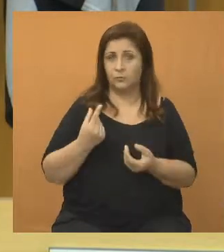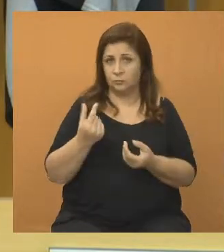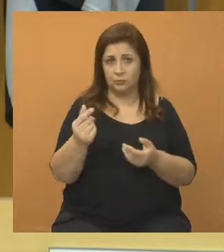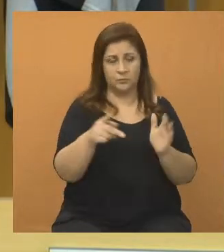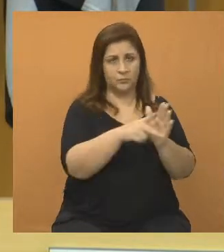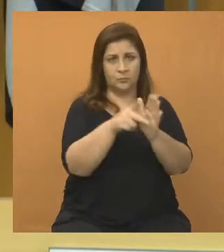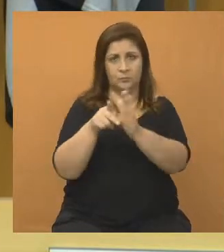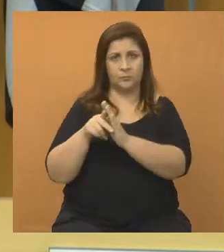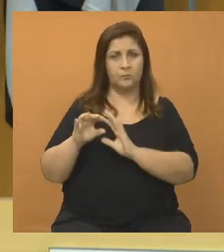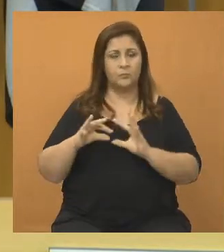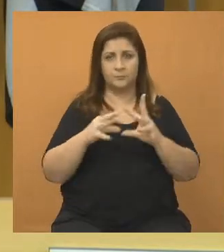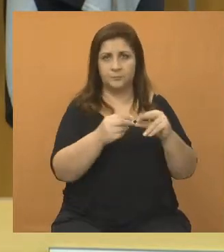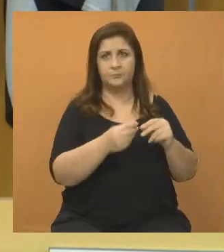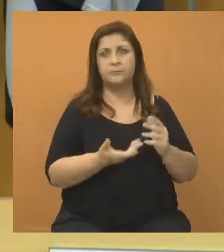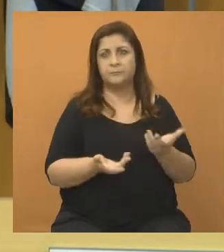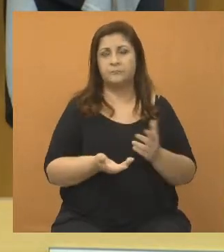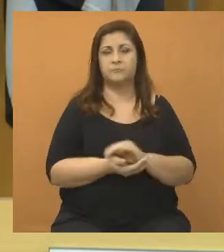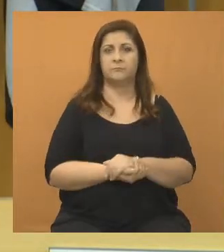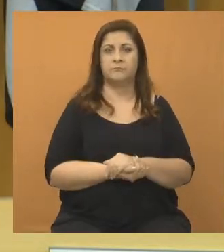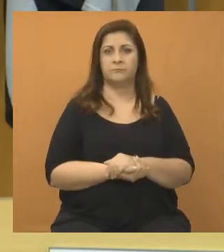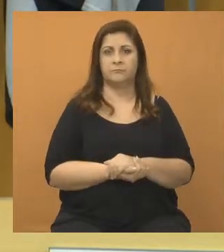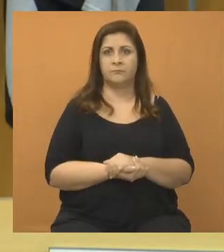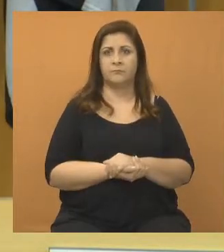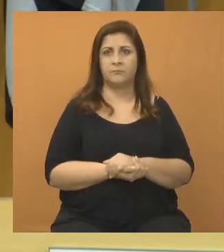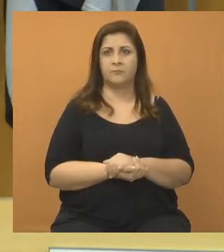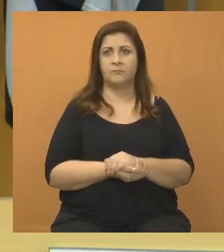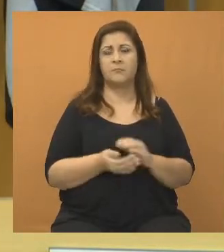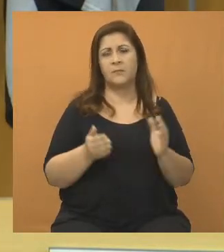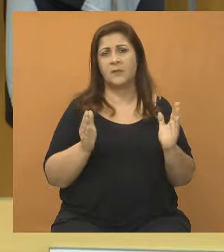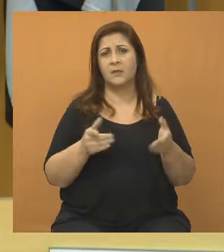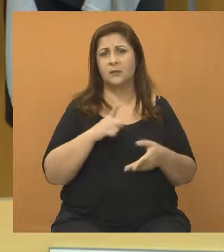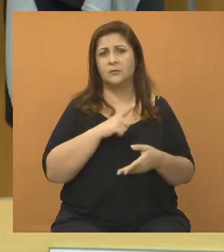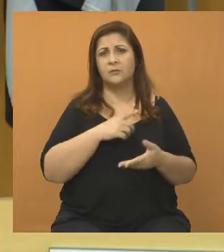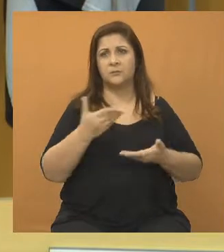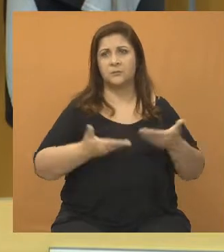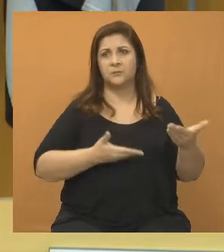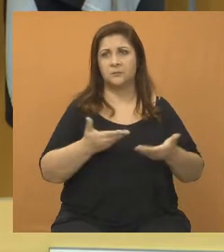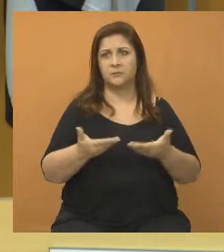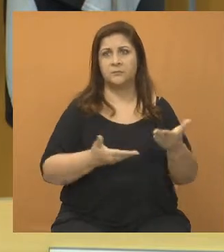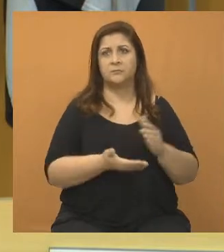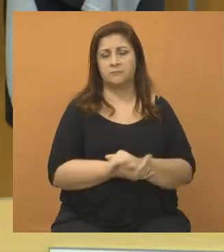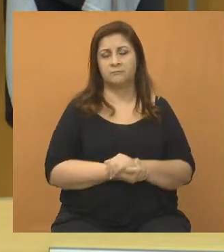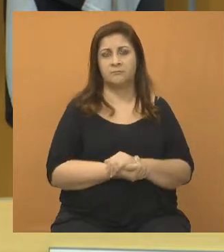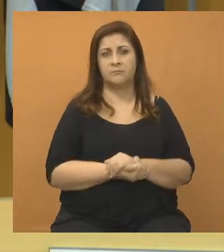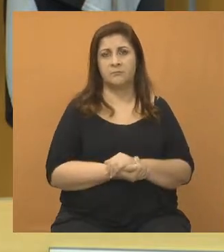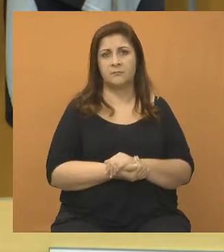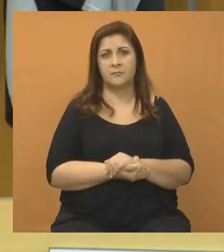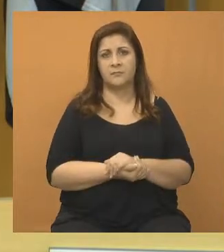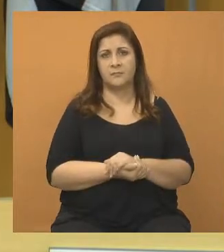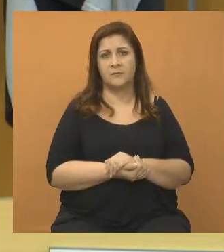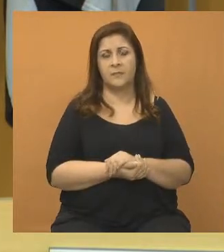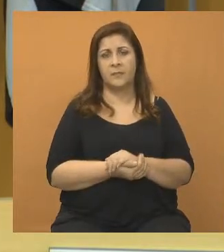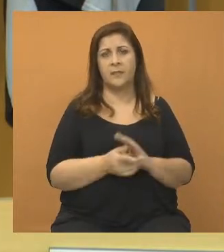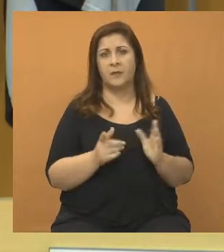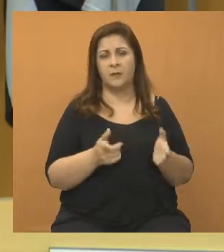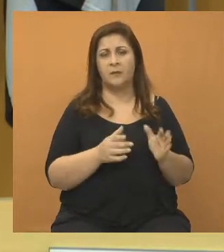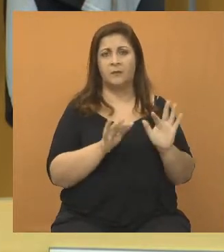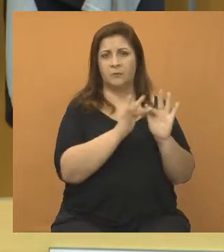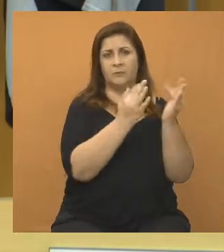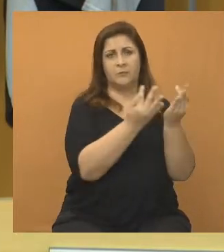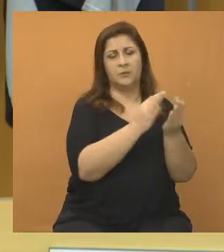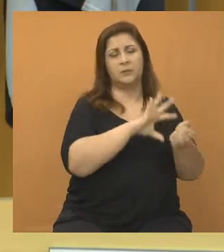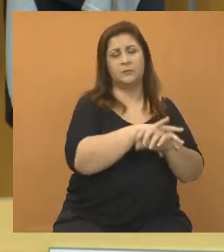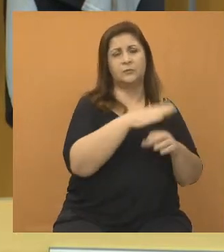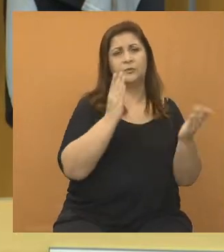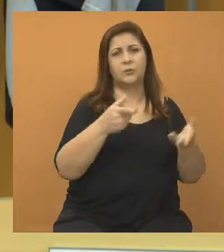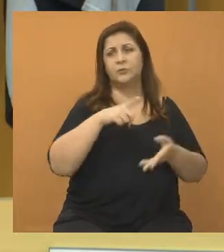né? E querendo ou não, o serviço já estava... Mas você que é profissional da rede sabe que parte dos serviços que estão no Família Segura já